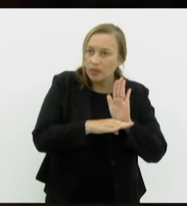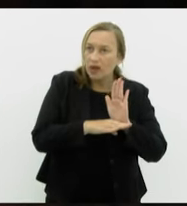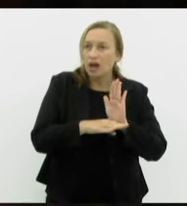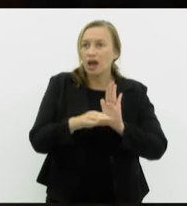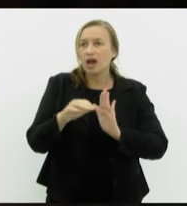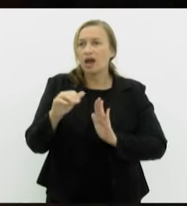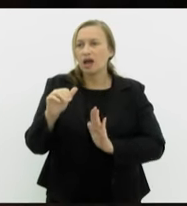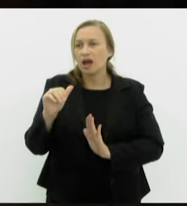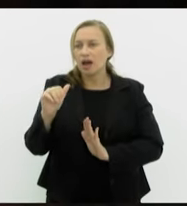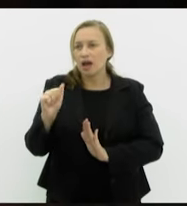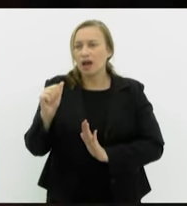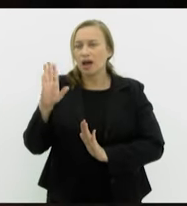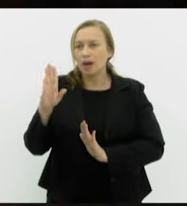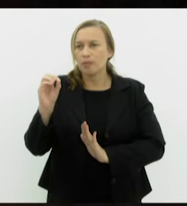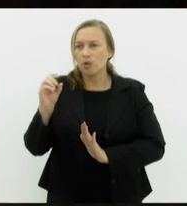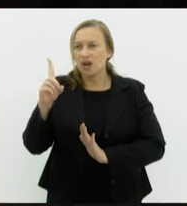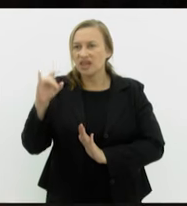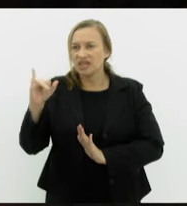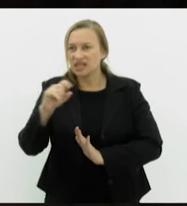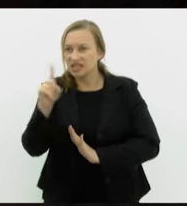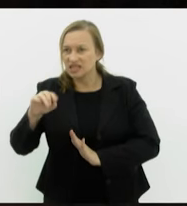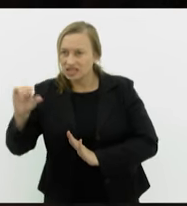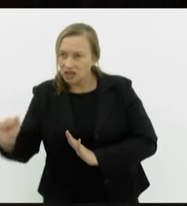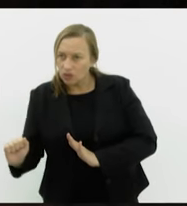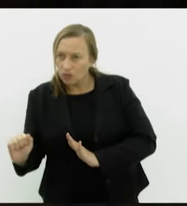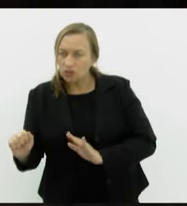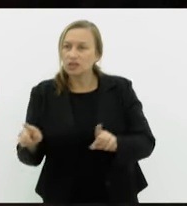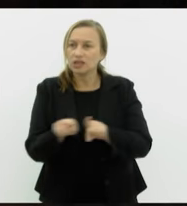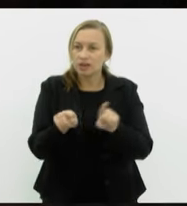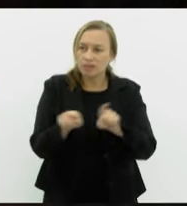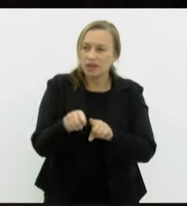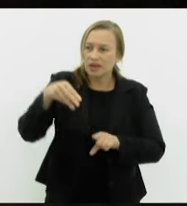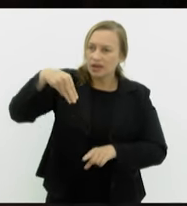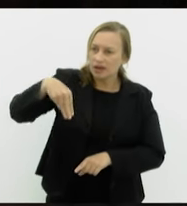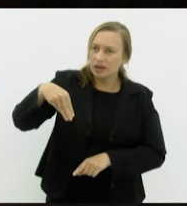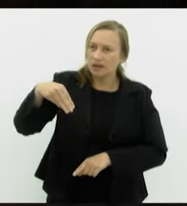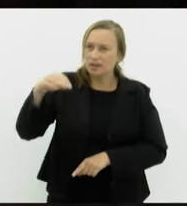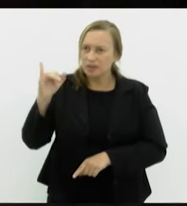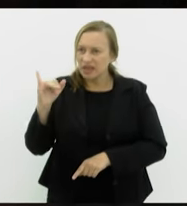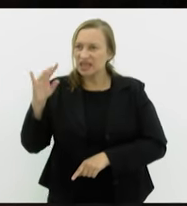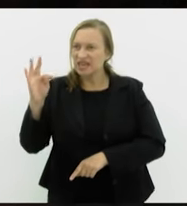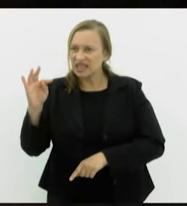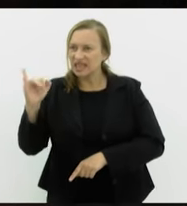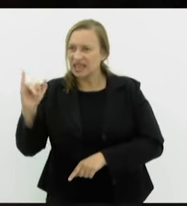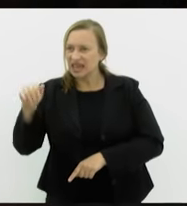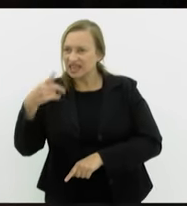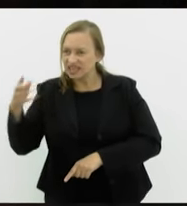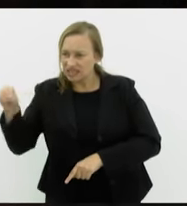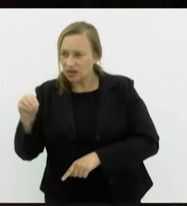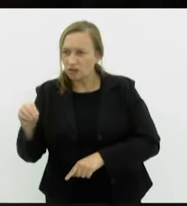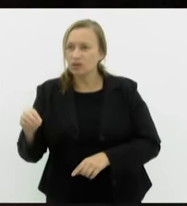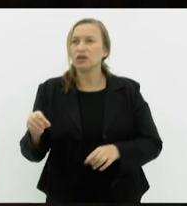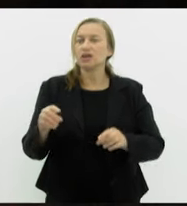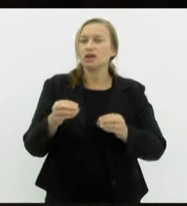arborização e o plano de mitigação de desastres